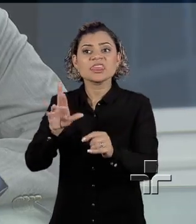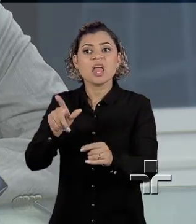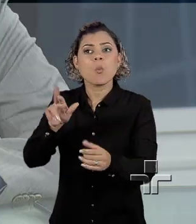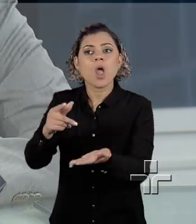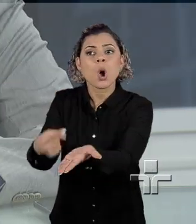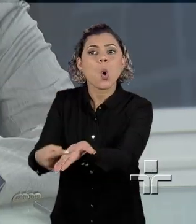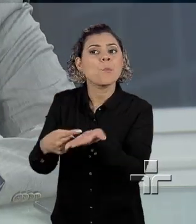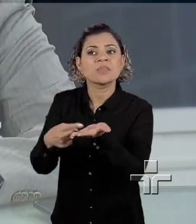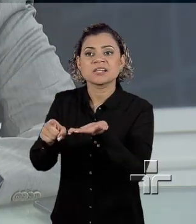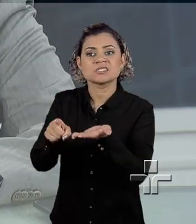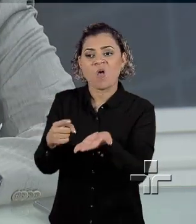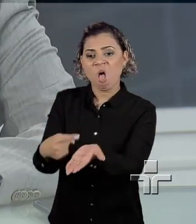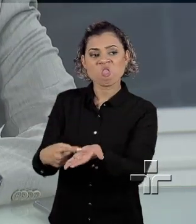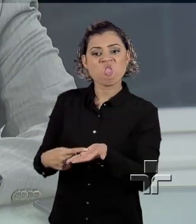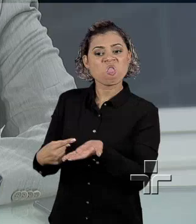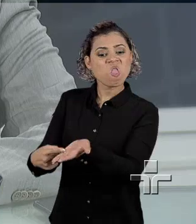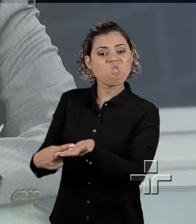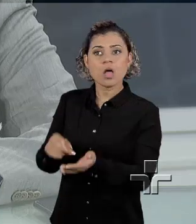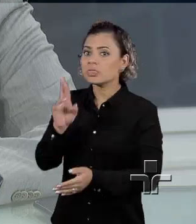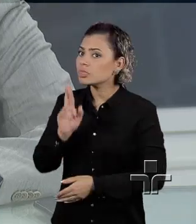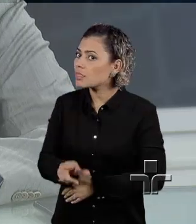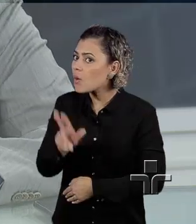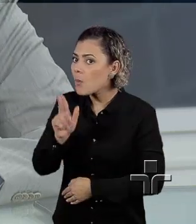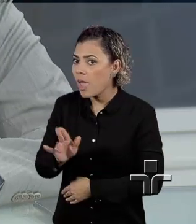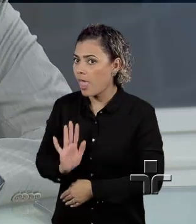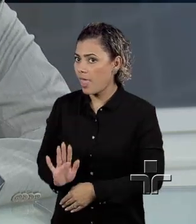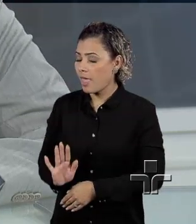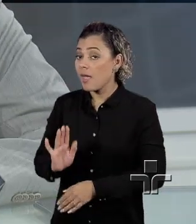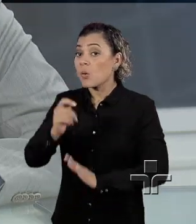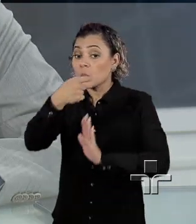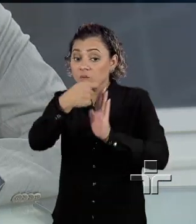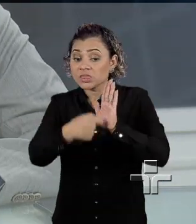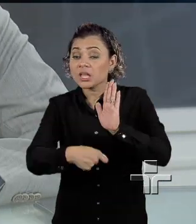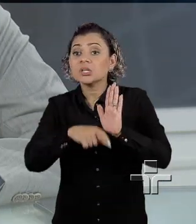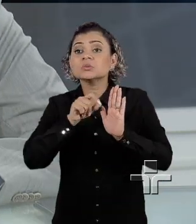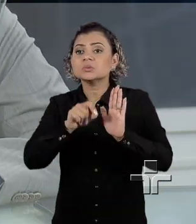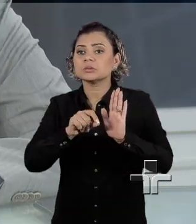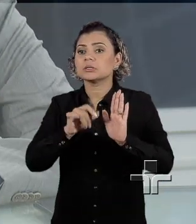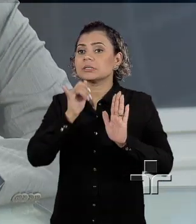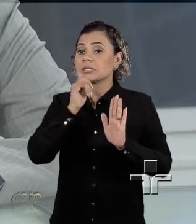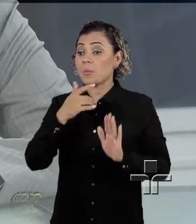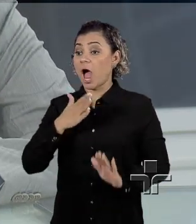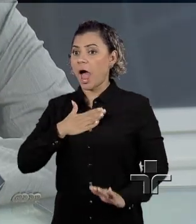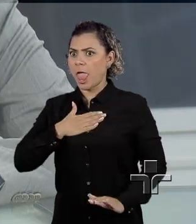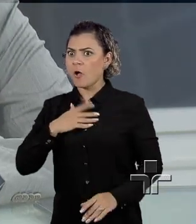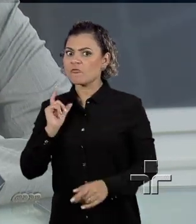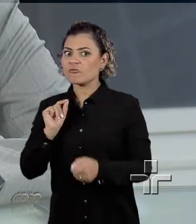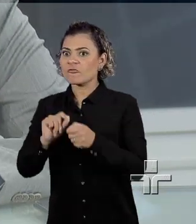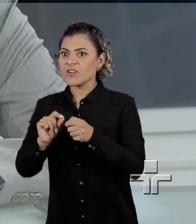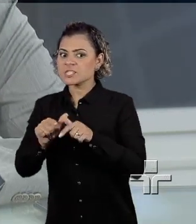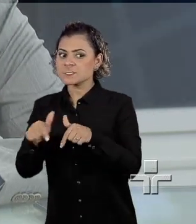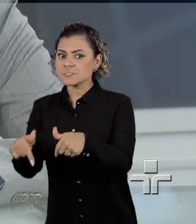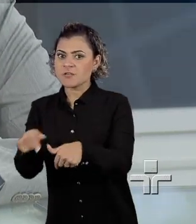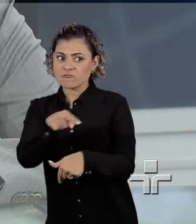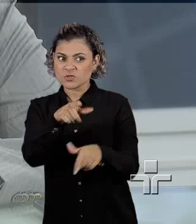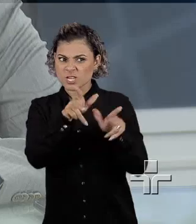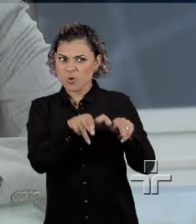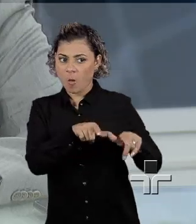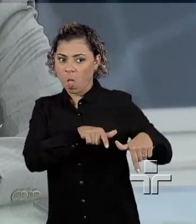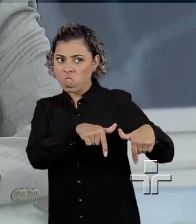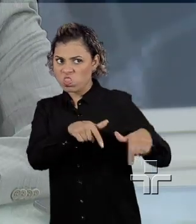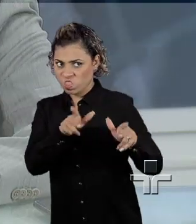combinação sobre, vamos dizer assim, a matéria que será julgada. Você faz isso, eu vou fazer isso. Quando isso